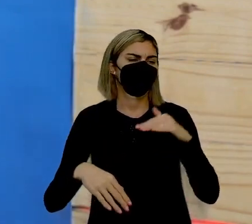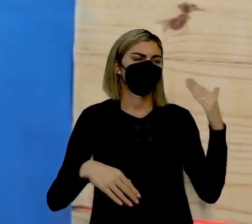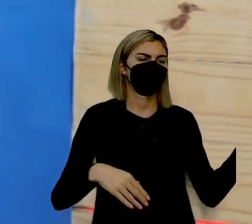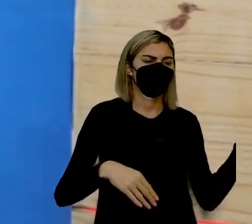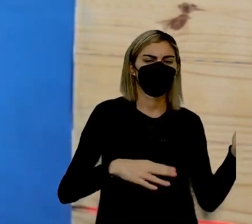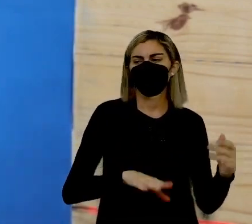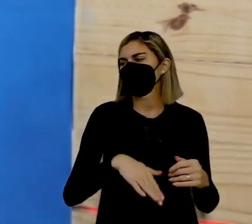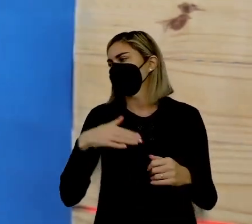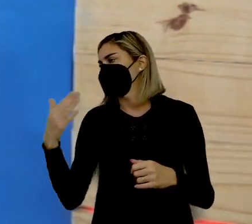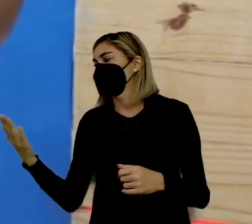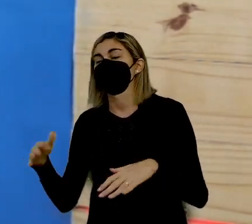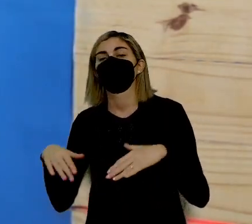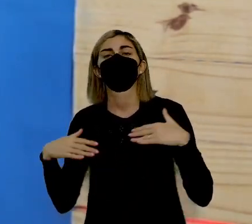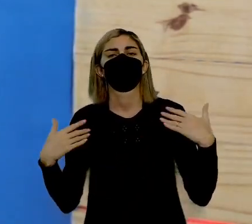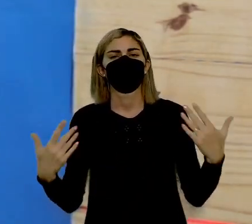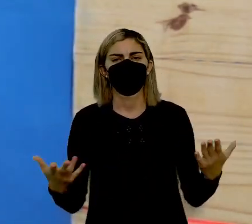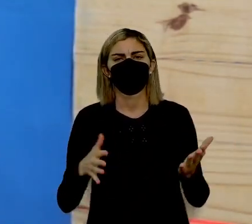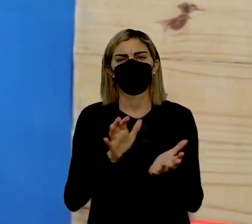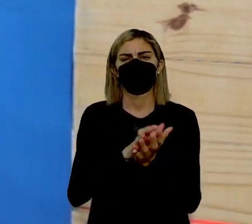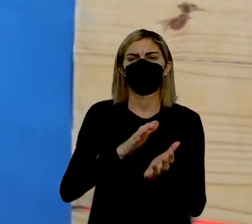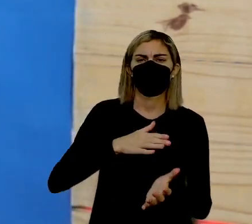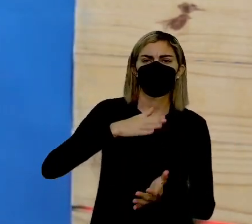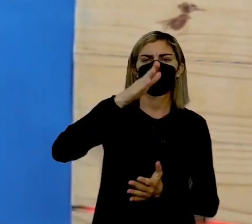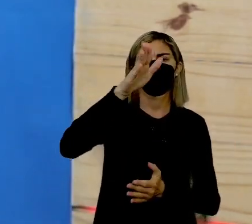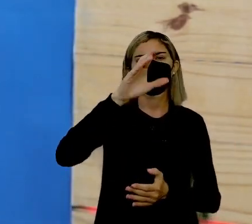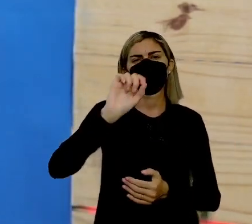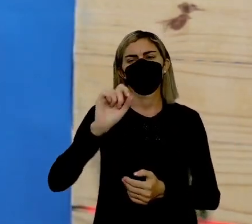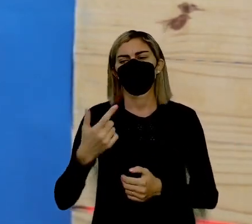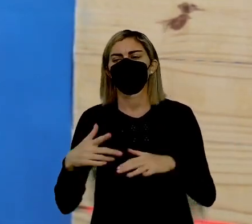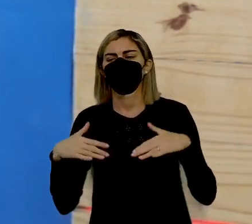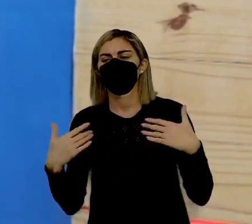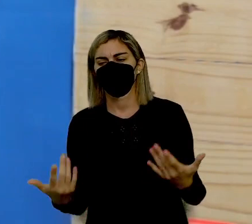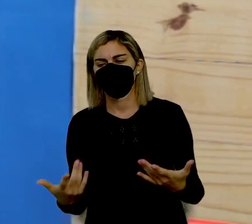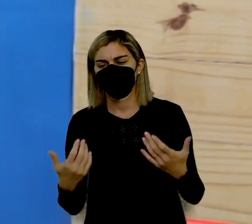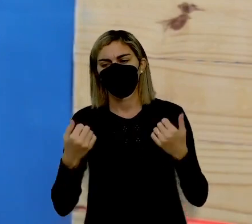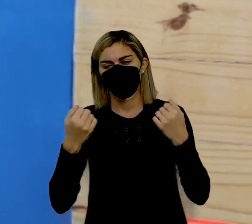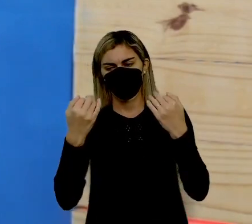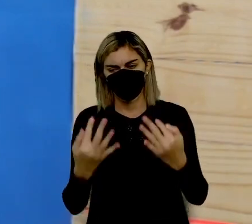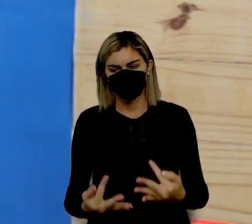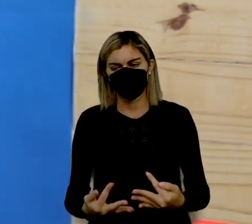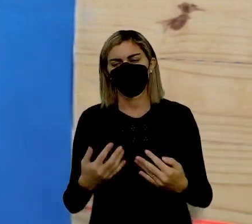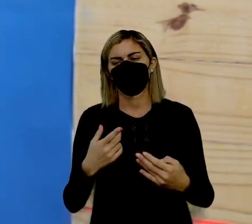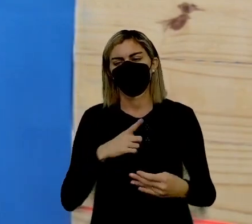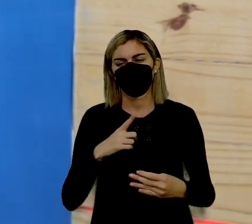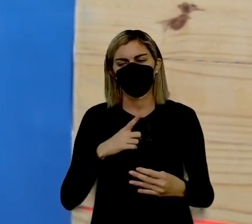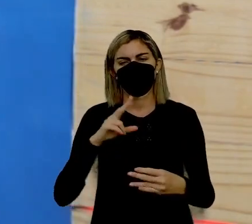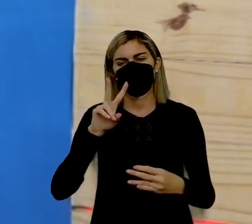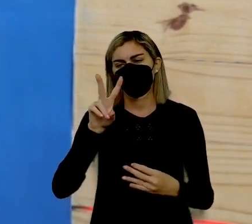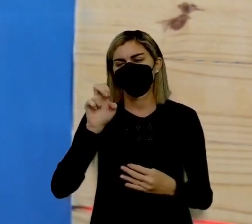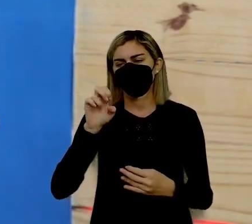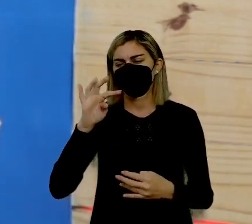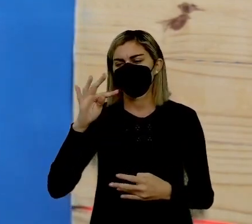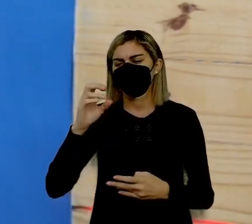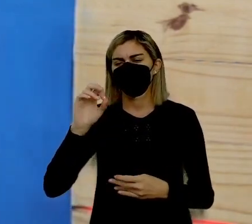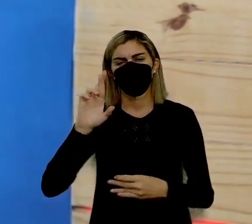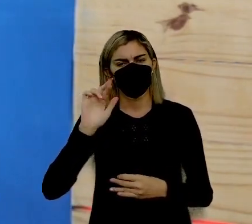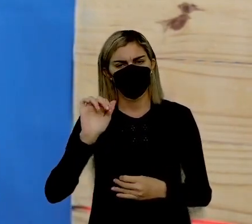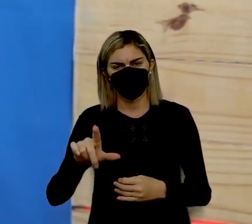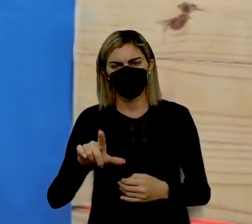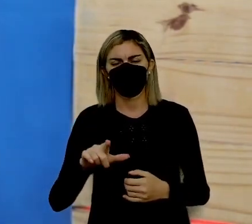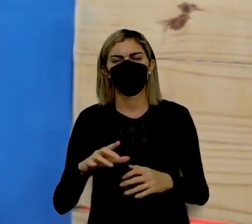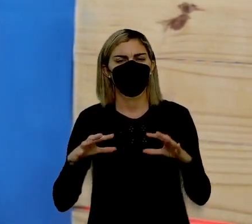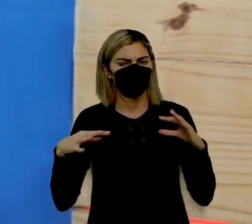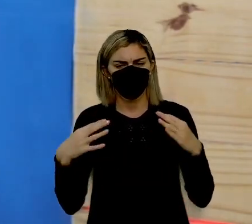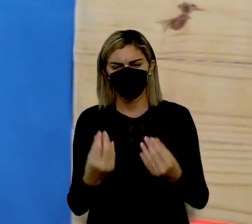Para a esquerda? Para Recife, para Olinda. Então essa grandeza está dizendo que ela é vetorial. Todo vetor que